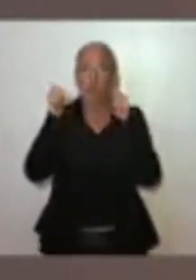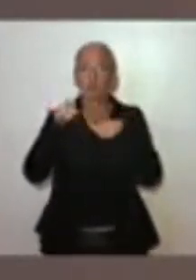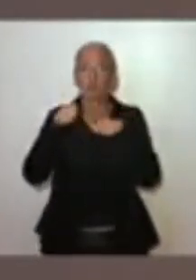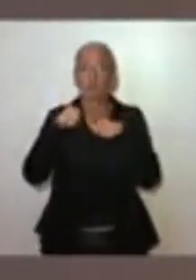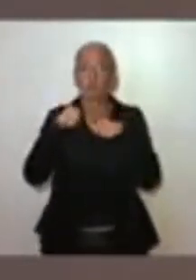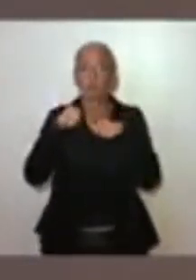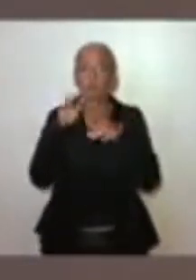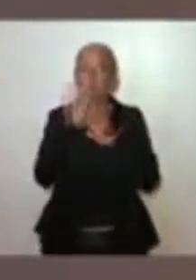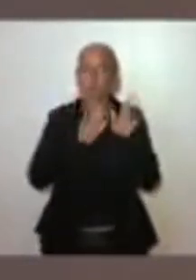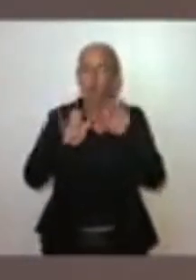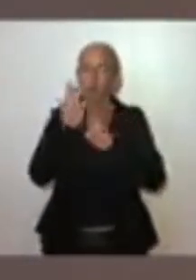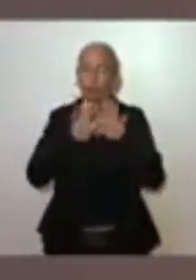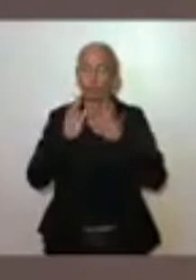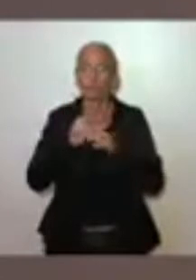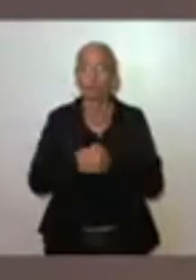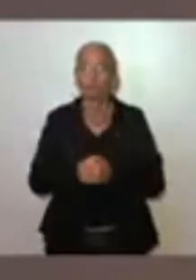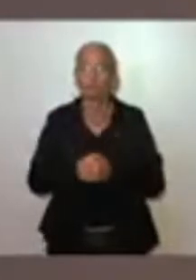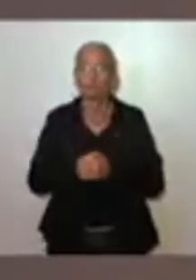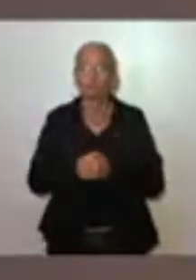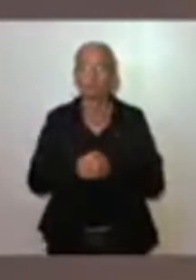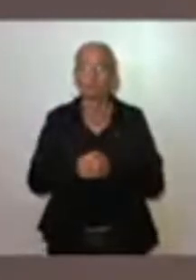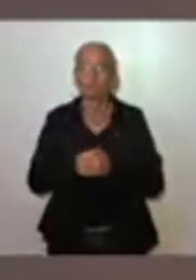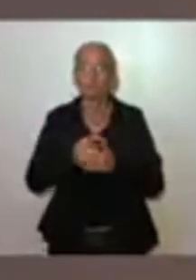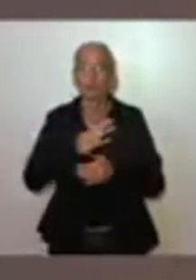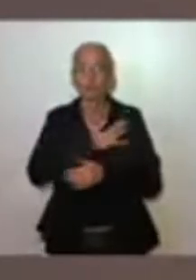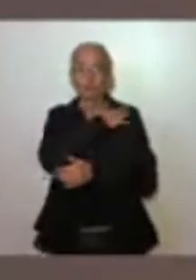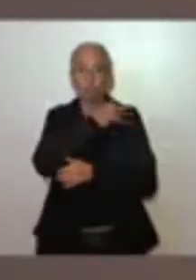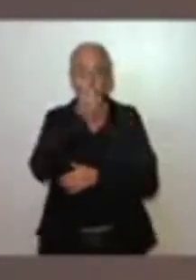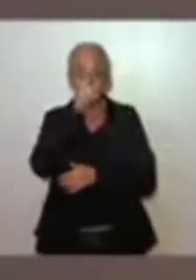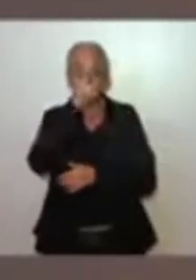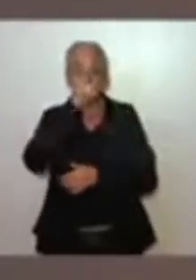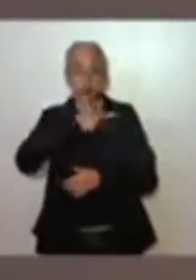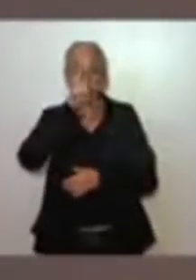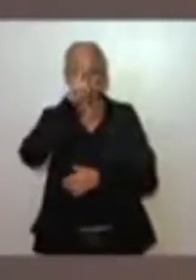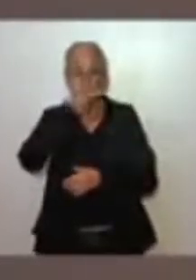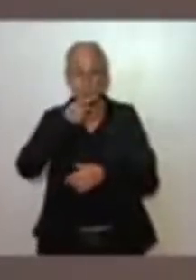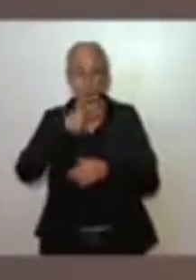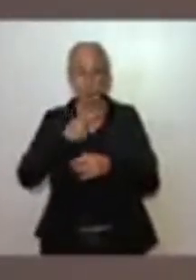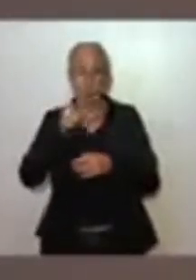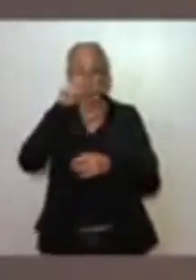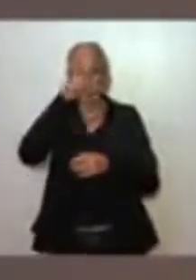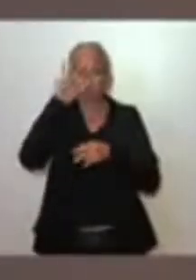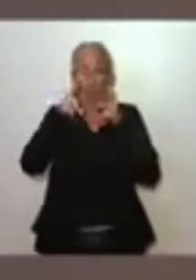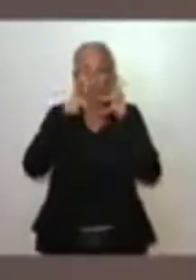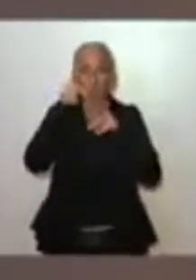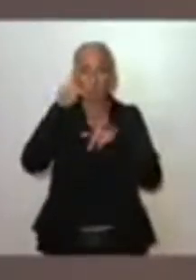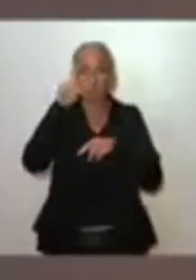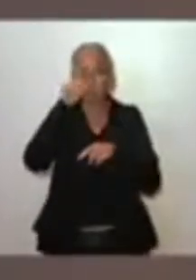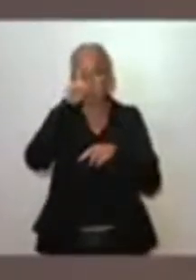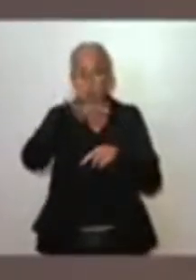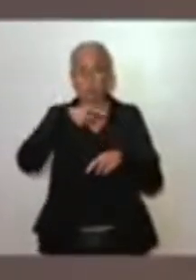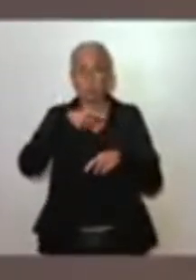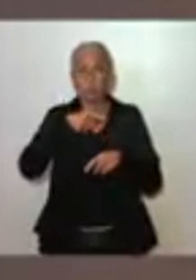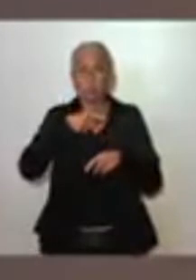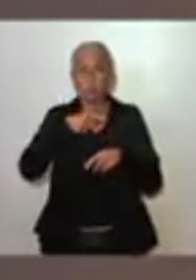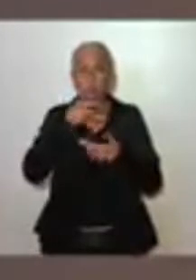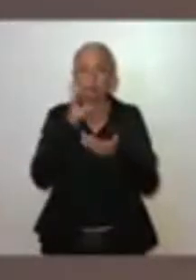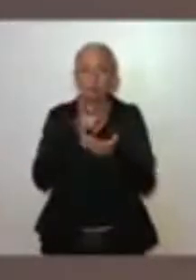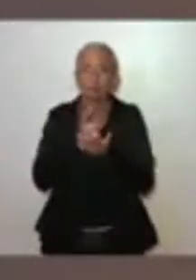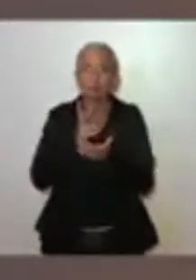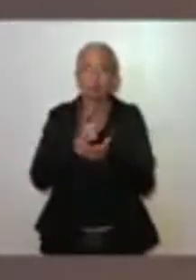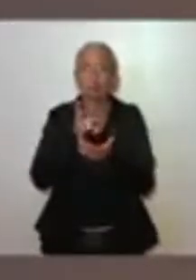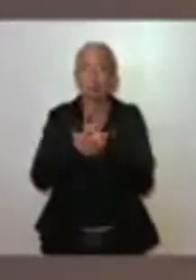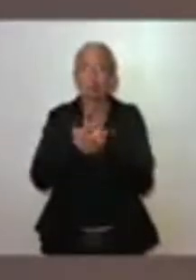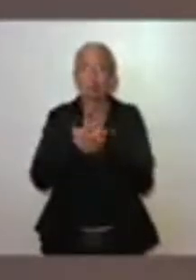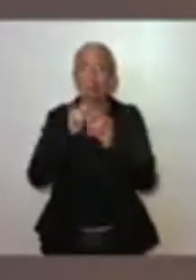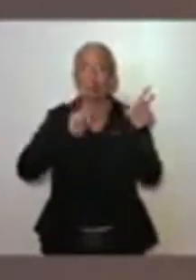preservar e o autoritarismo Sobretudo o populismo autoritário se utiliza com frequência das